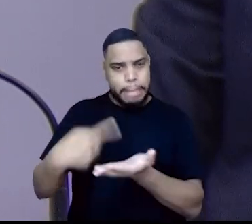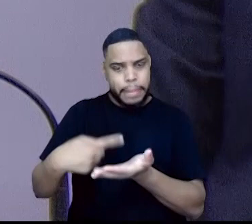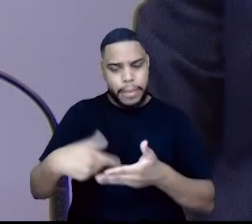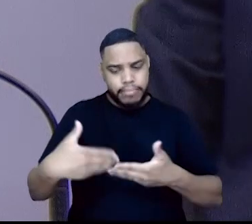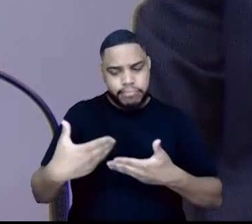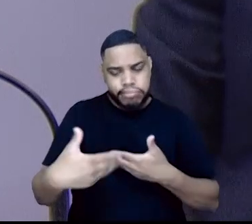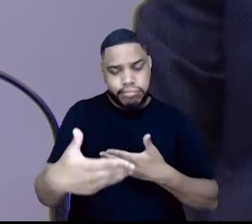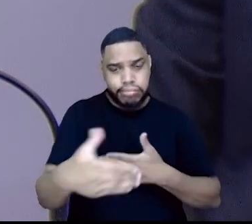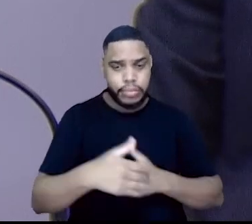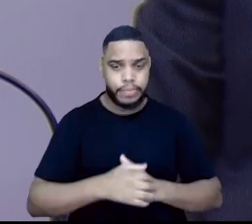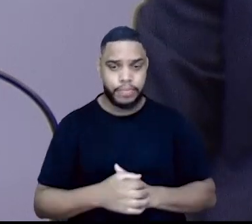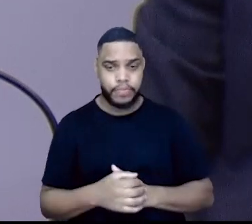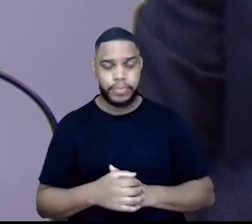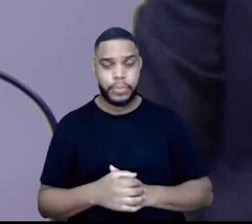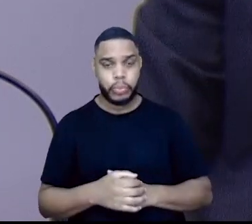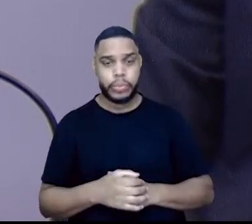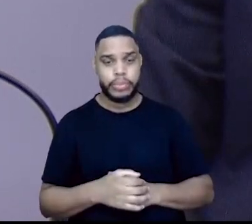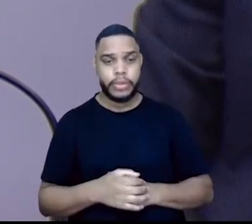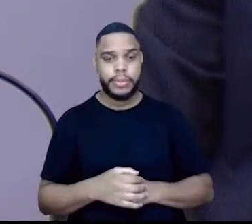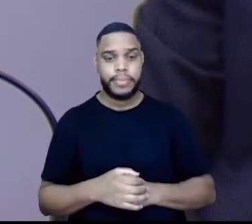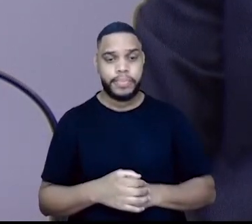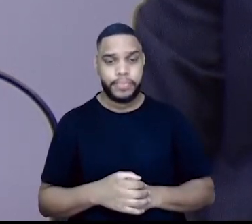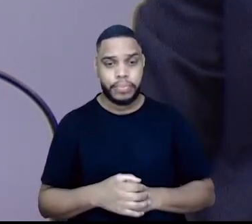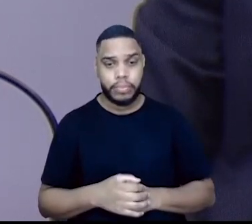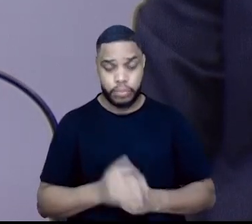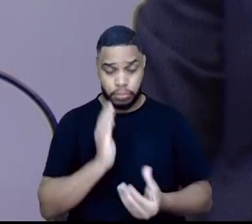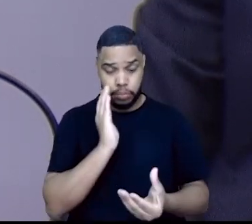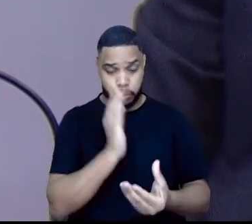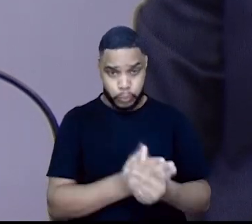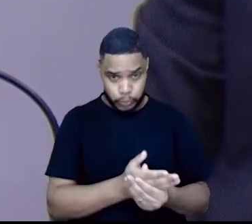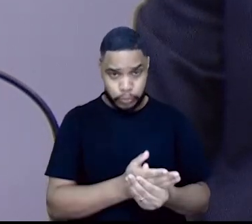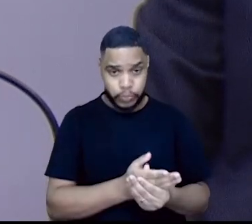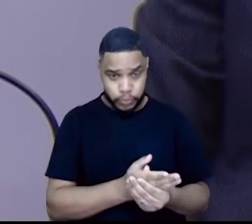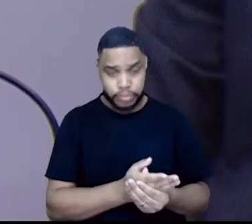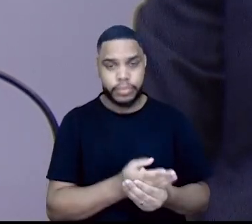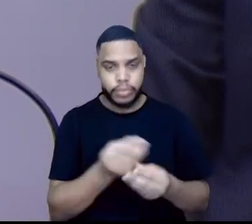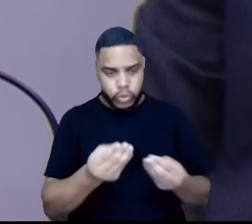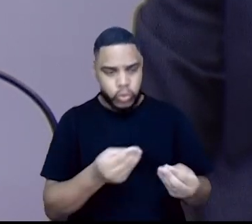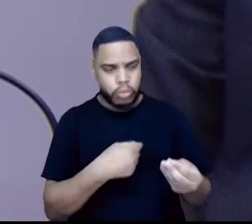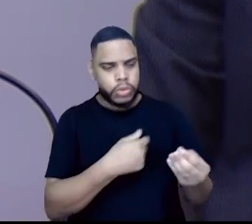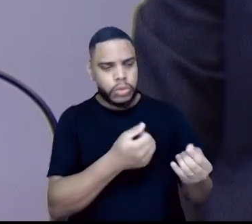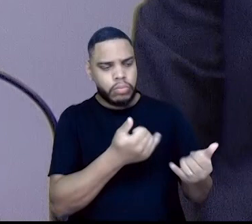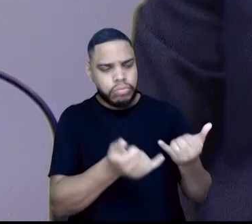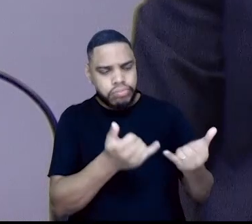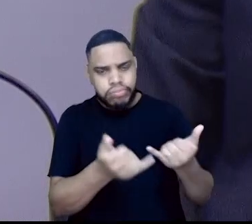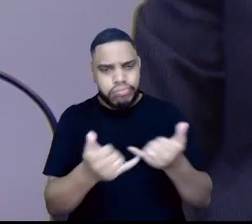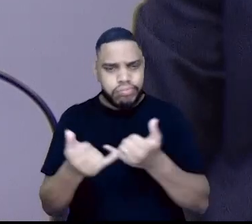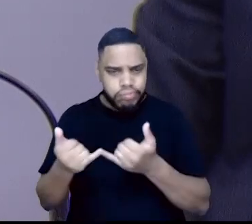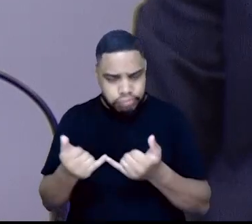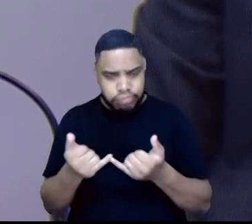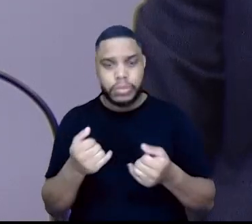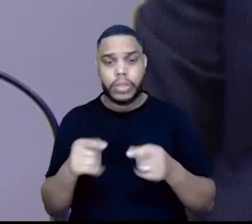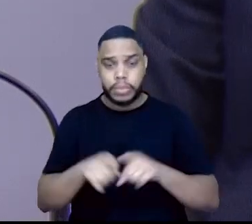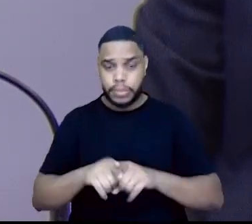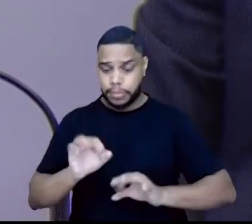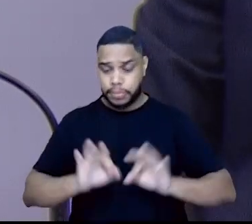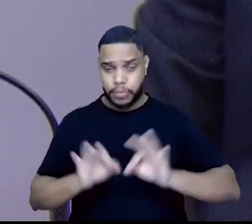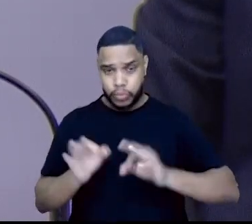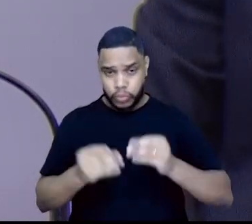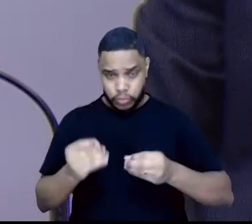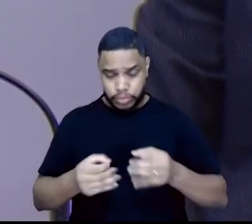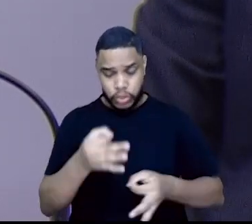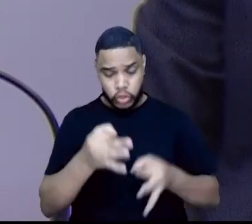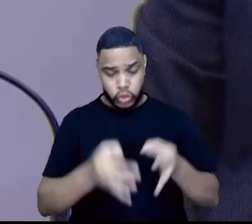A possibilidade de identificação dos processos representativos da controvérsia, enaltecendo a reconstrução da cadeia de